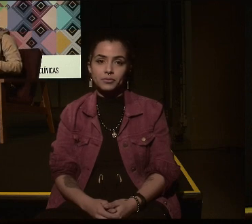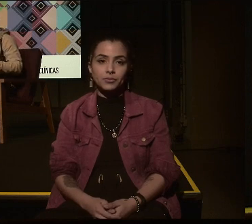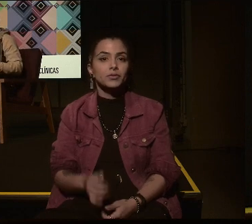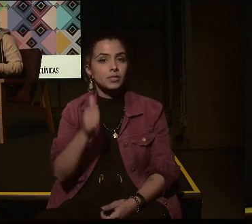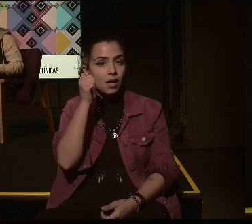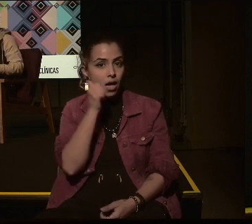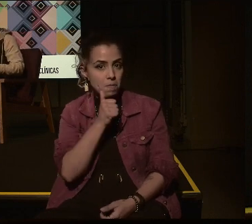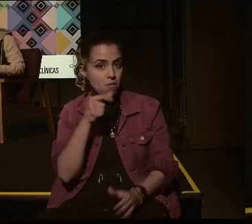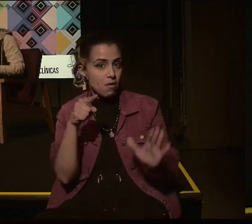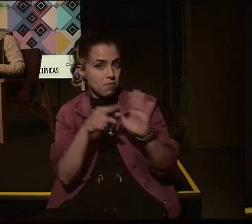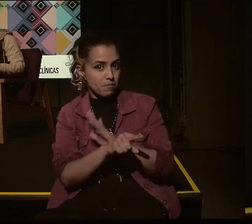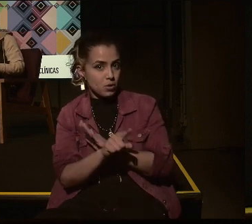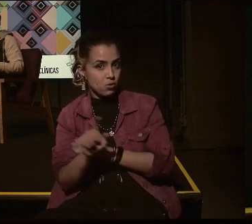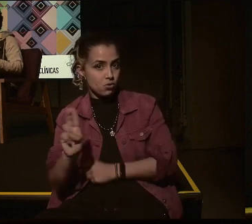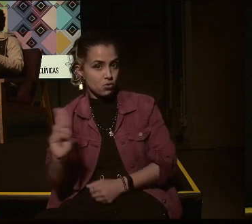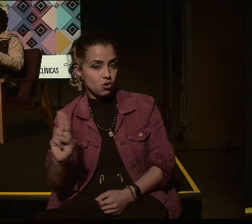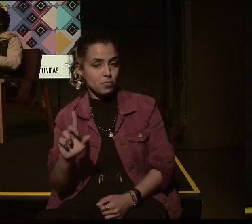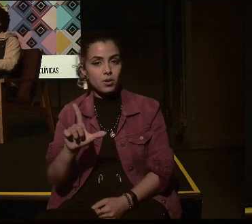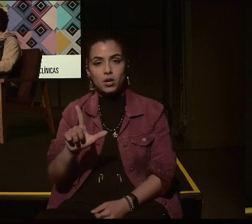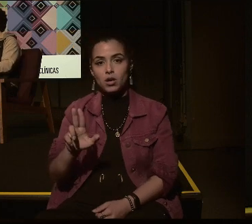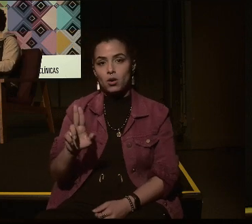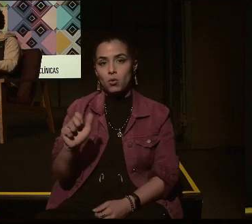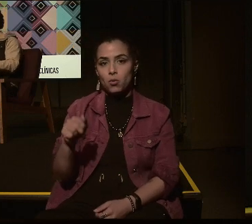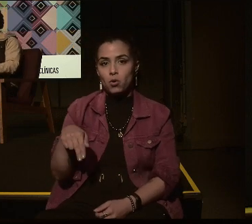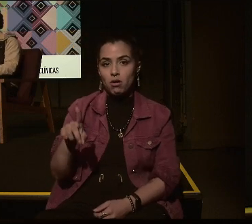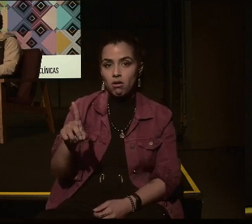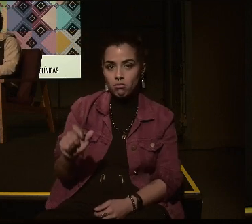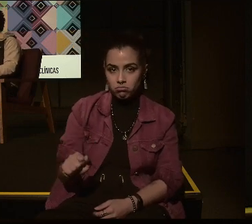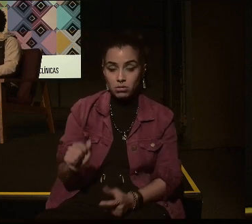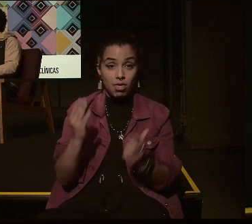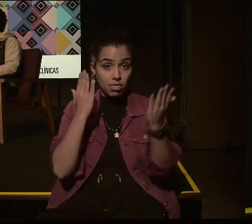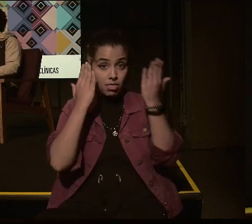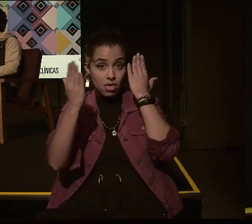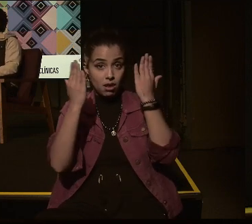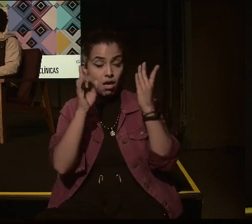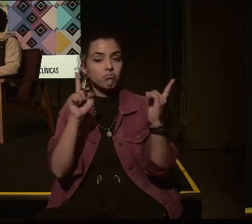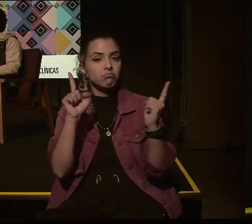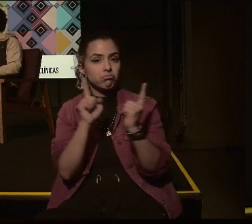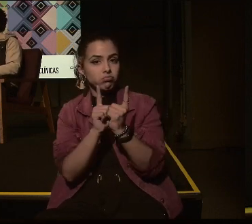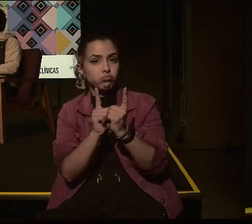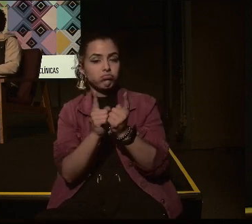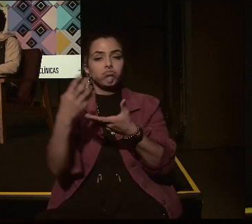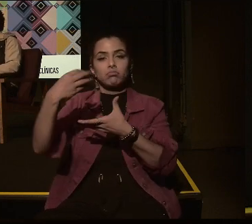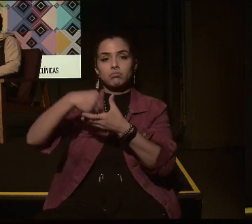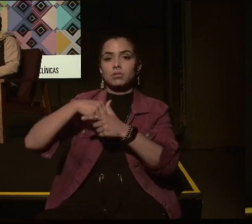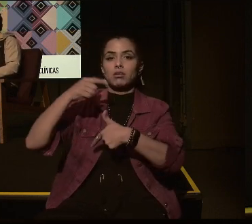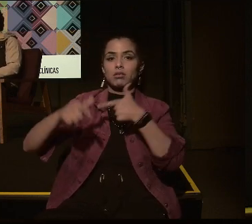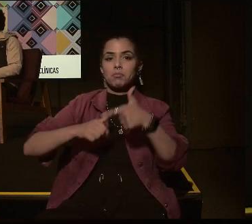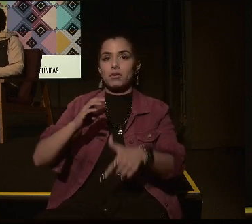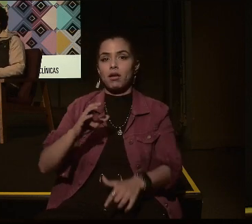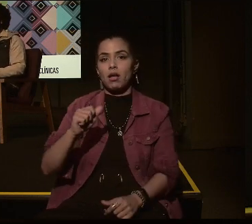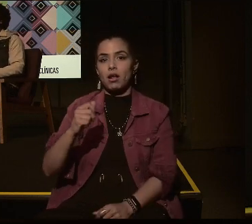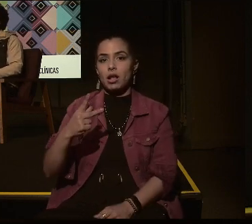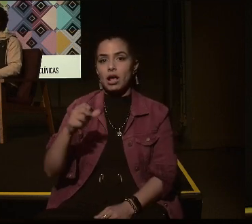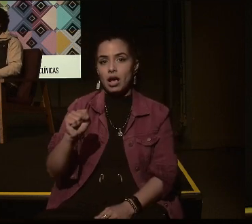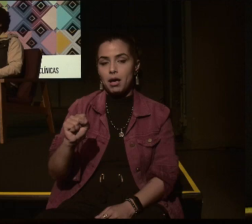Oi, meu nome é Luanda, eu sou terapeuta ocupacional, eu trabalho no CAPS de Drogas, na região do